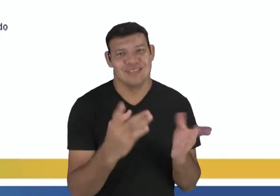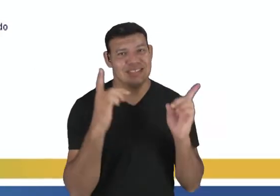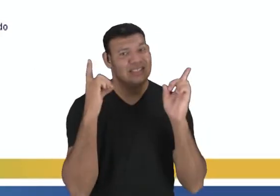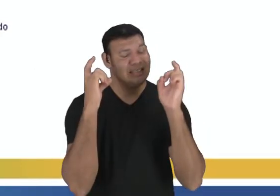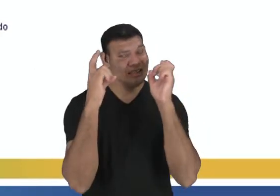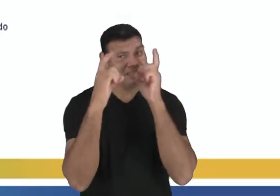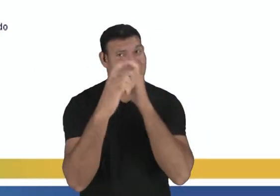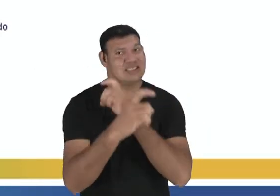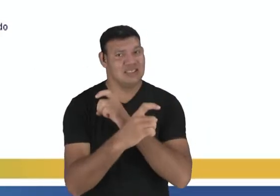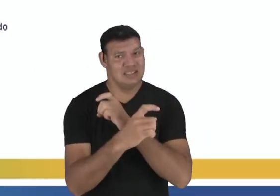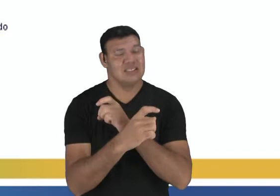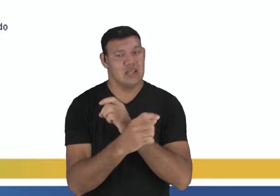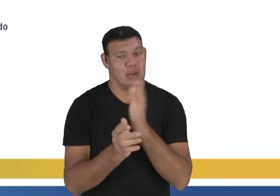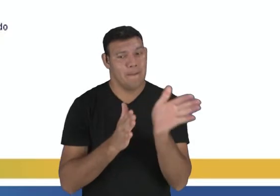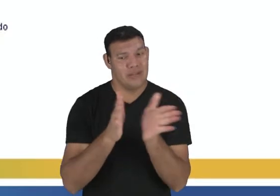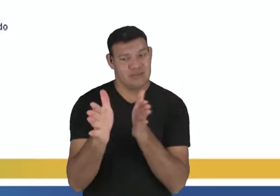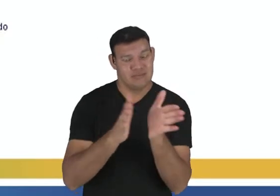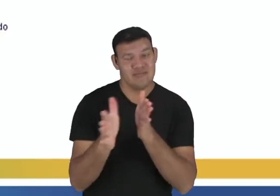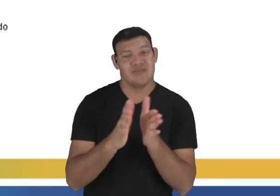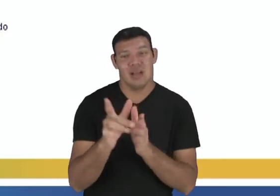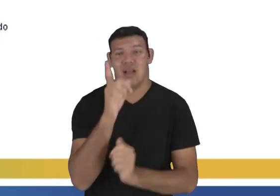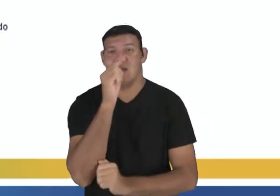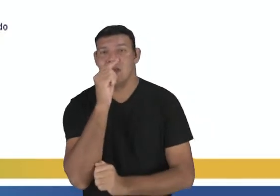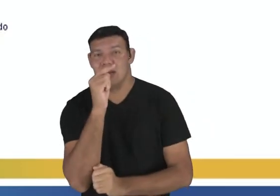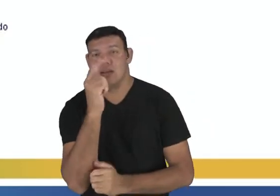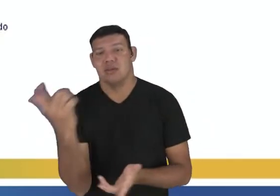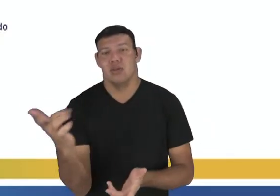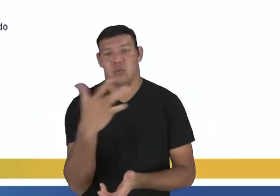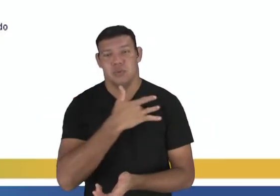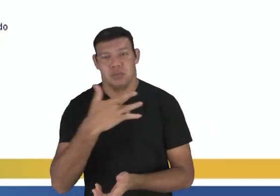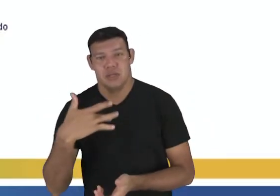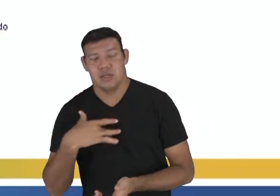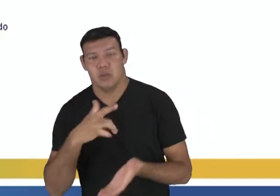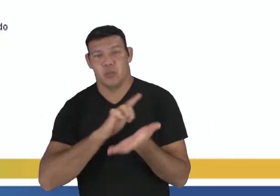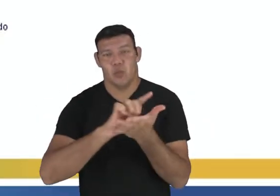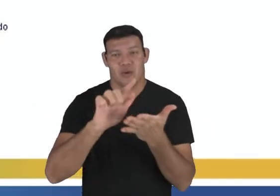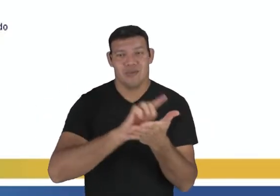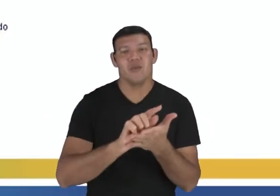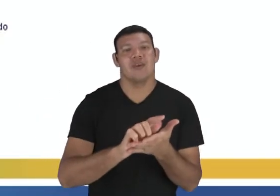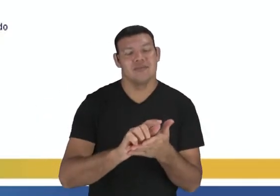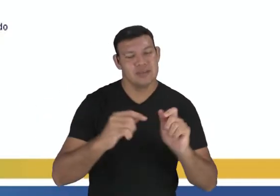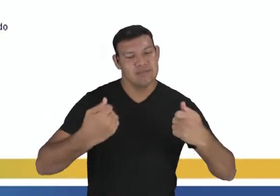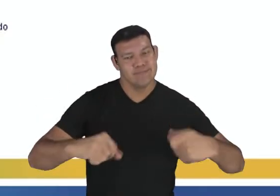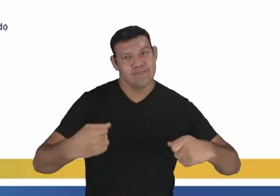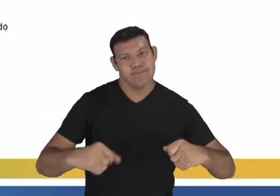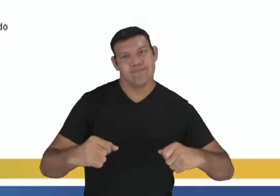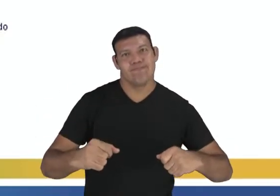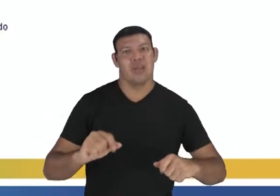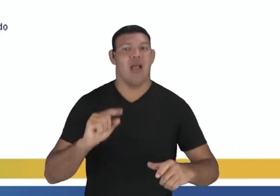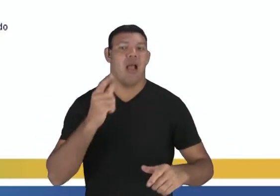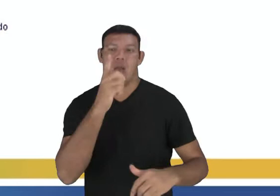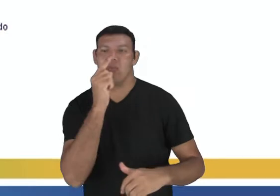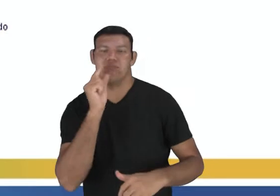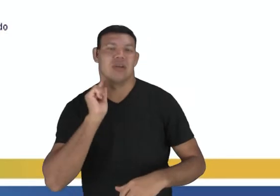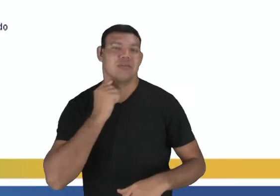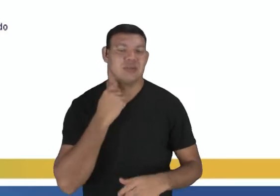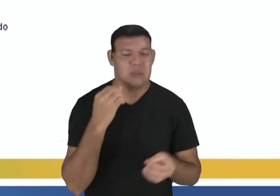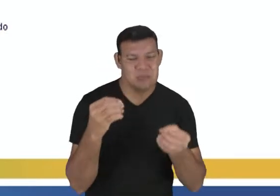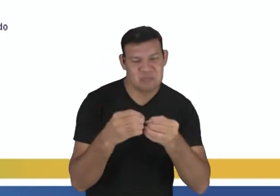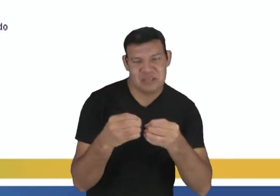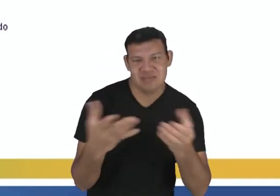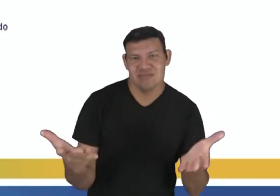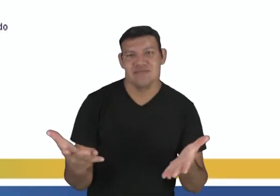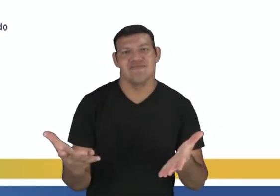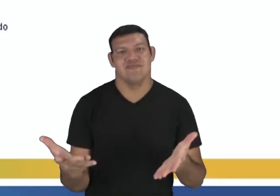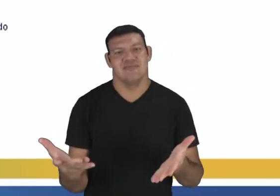têm dificuldade, né, em ter acesso à água potável e acabam utilizando aquilo que tem mais acessível, e nem sempre aquilo que está mais acessível delas é